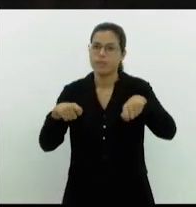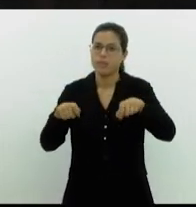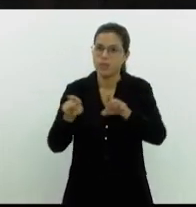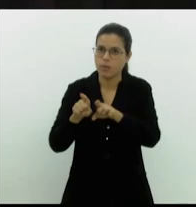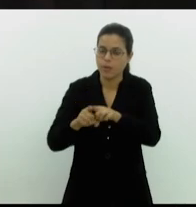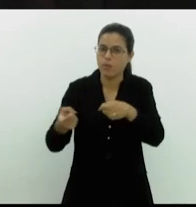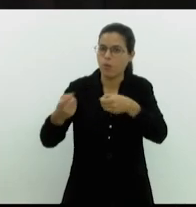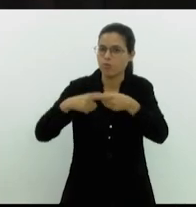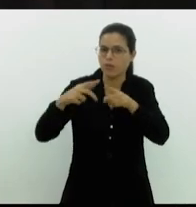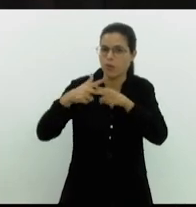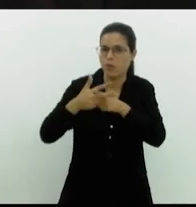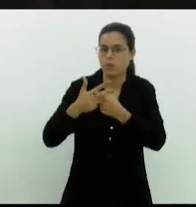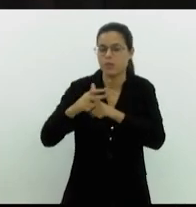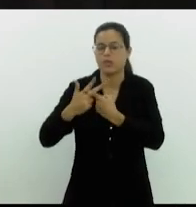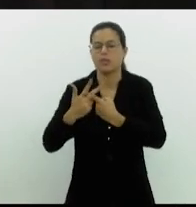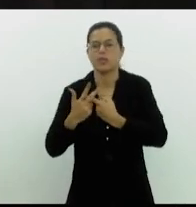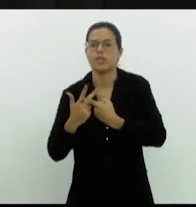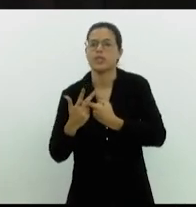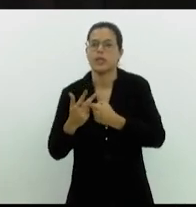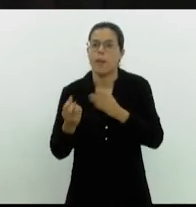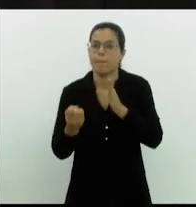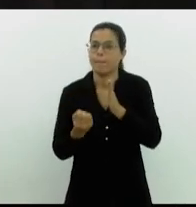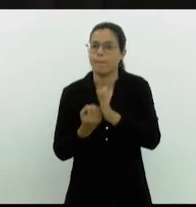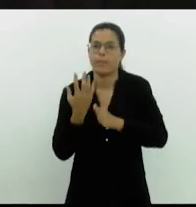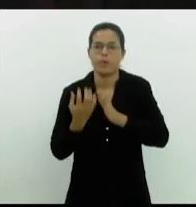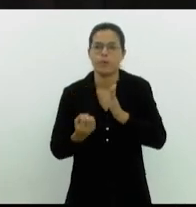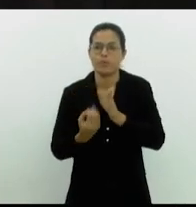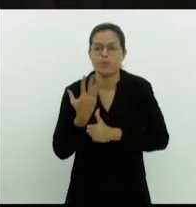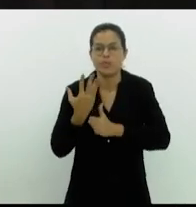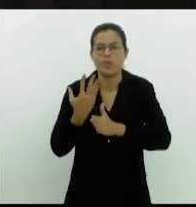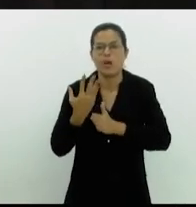de recuperar a sua produção